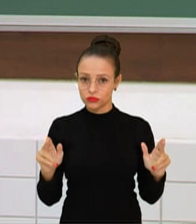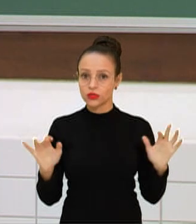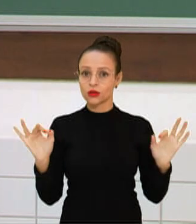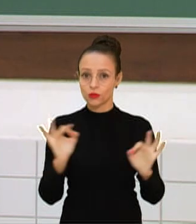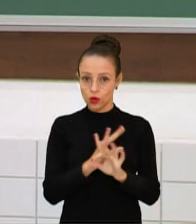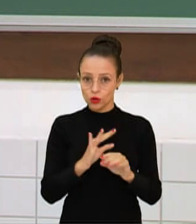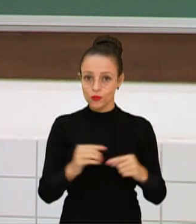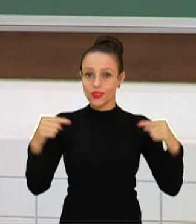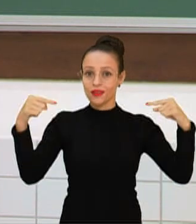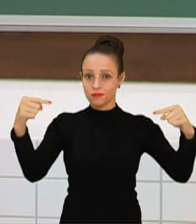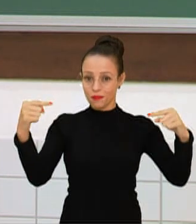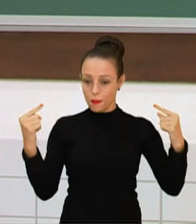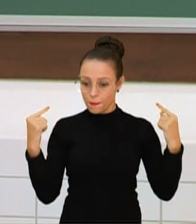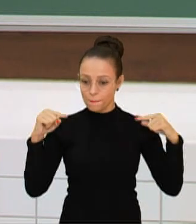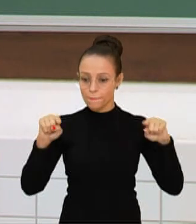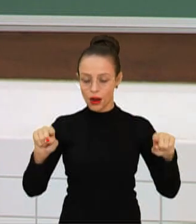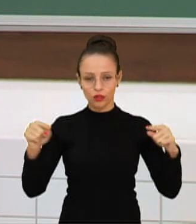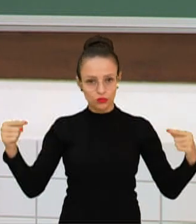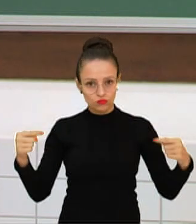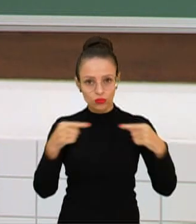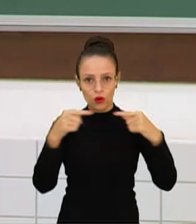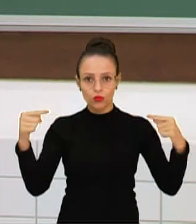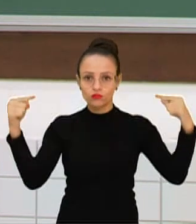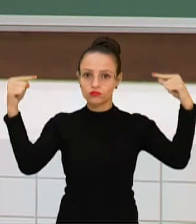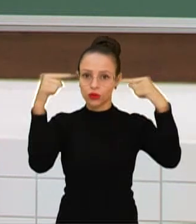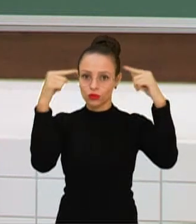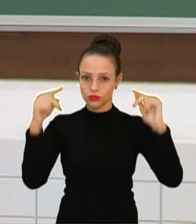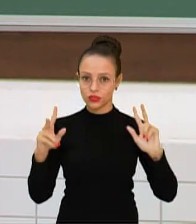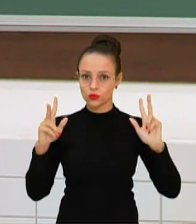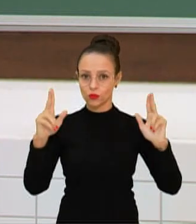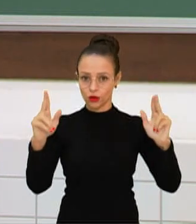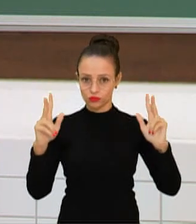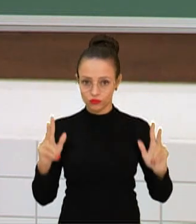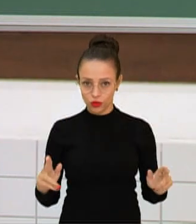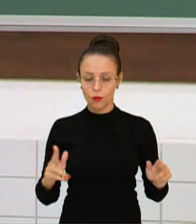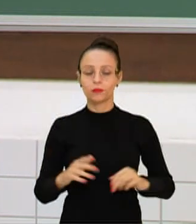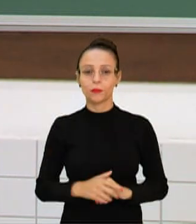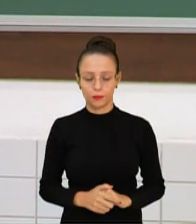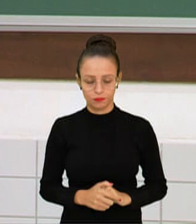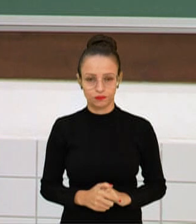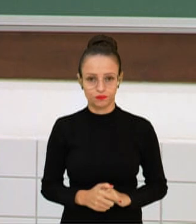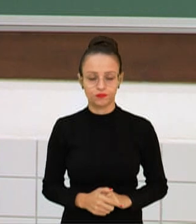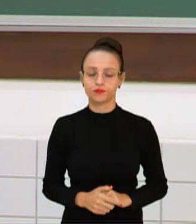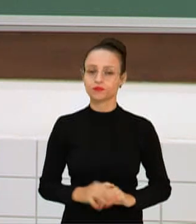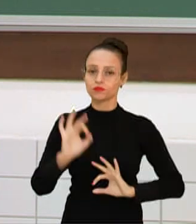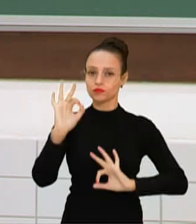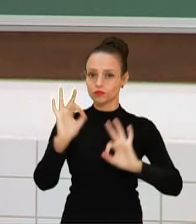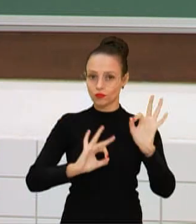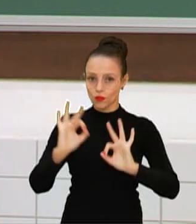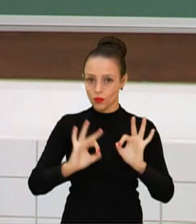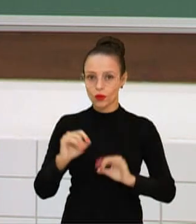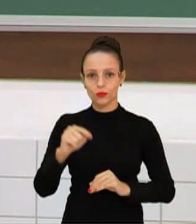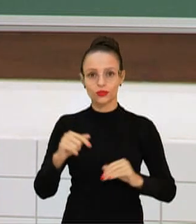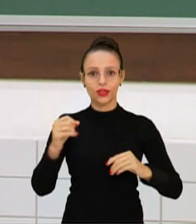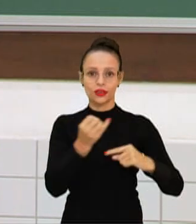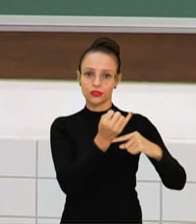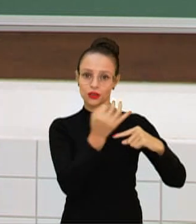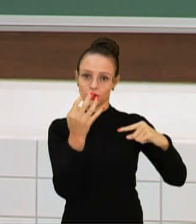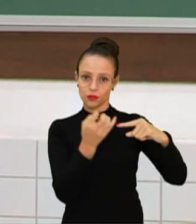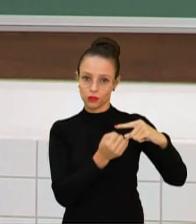que está embaixo tem que bater dos dois lados. Tá, o mesmo tipo de informação. E a gente monta essa proporção,